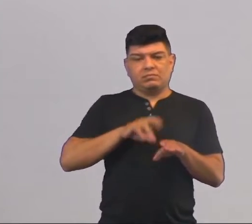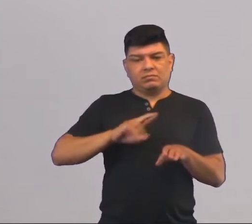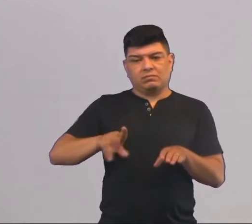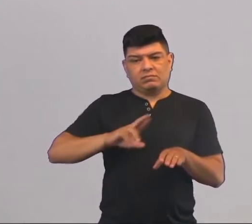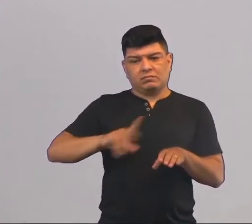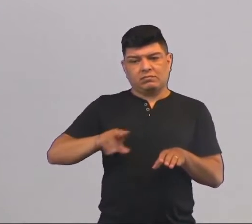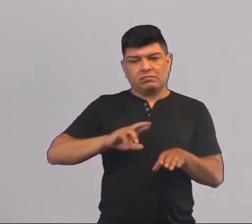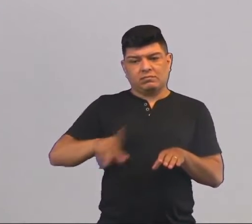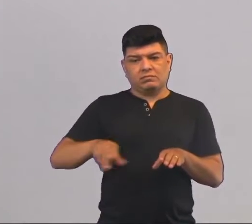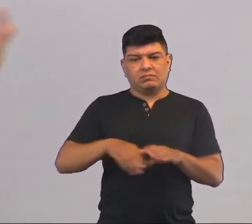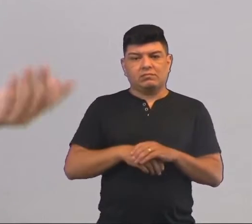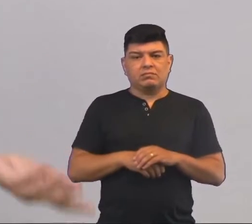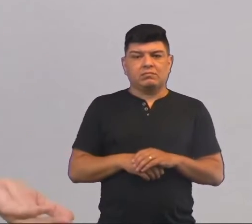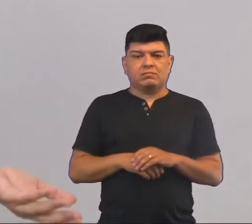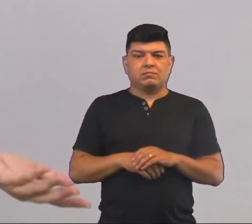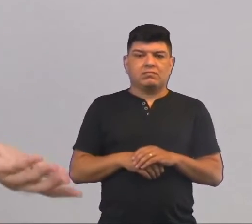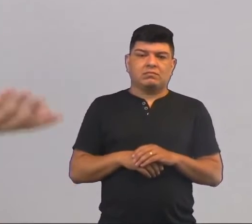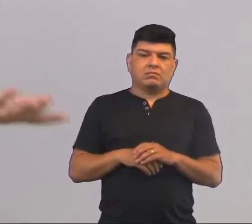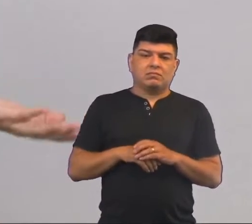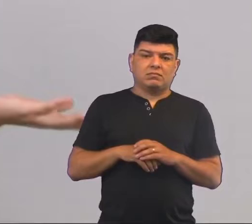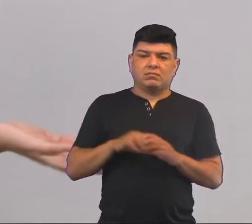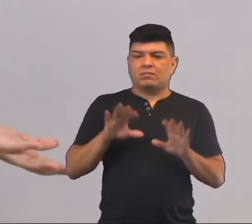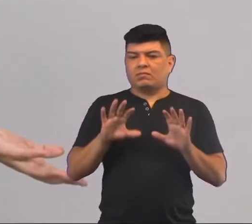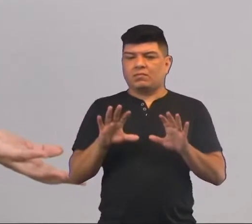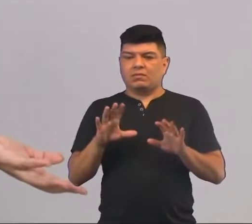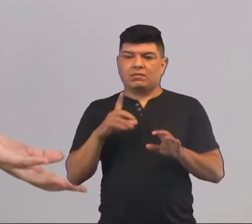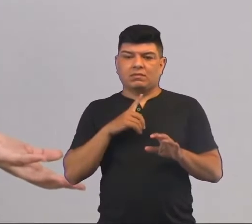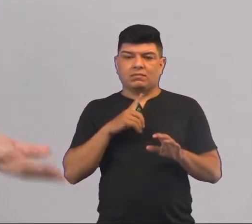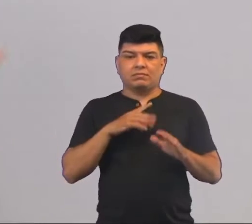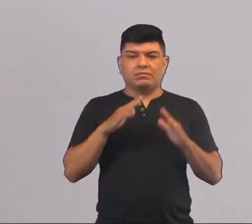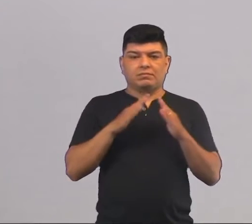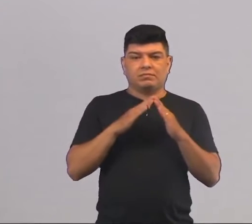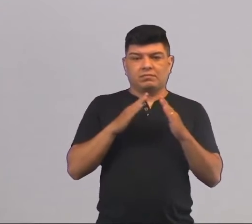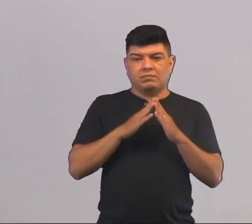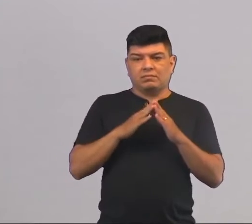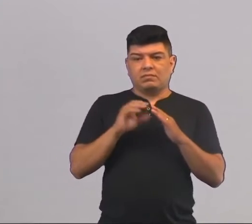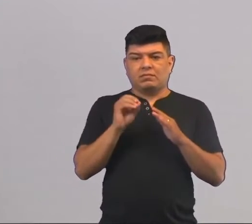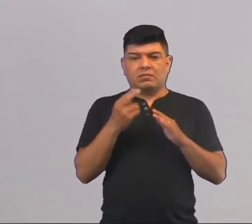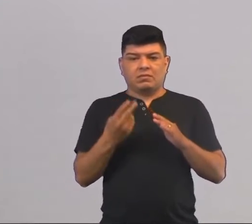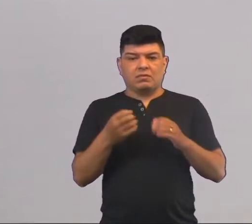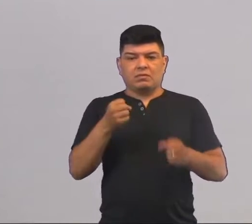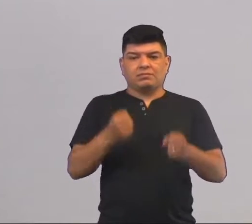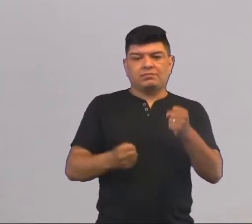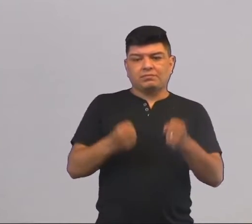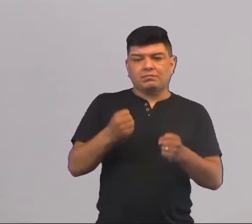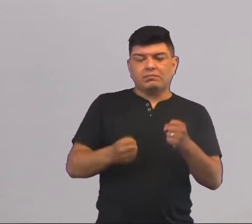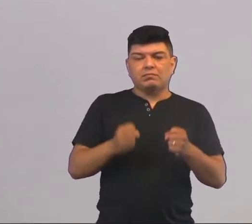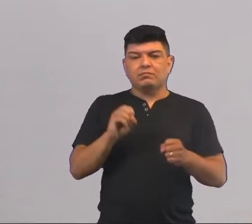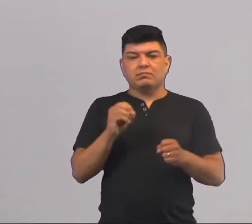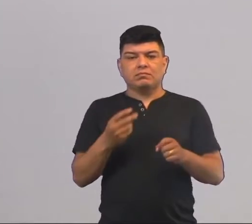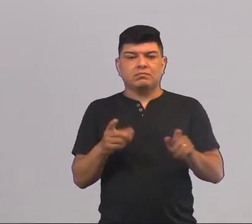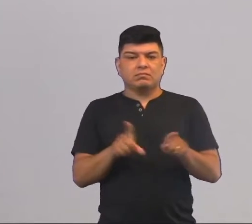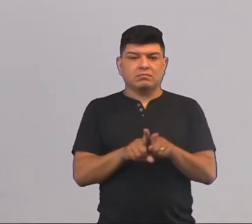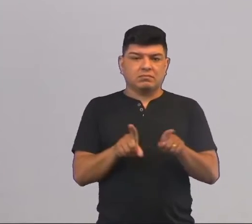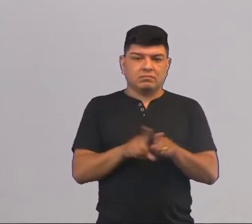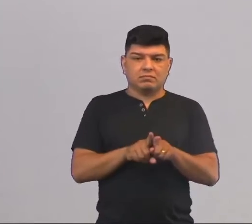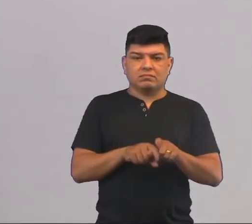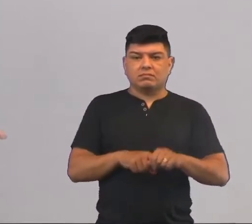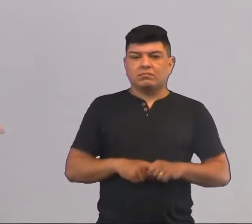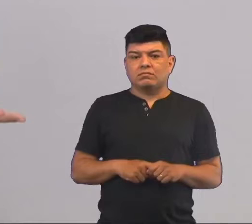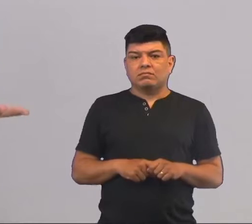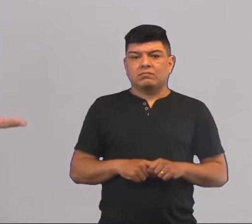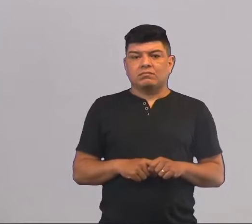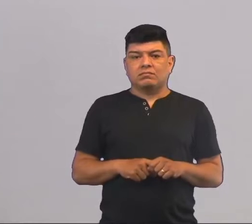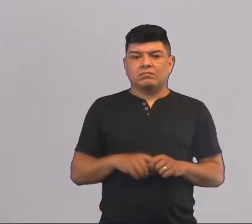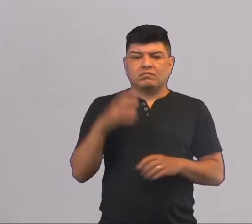não se configura só como a impressora que de repente você tenha na sua casa como um carro ou ainda